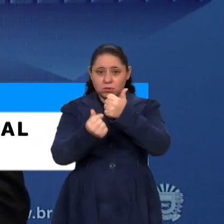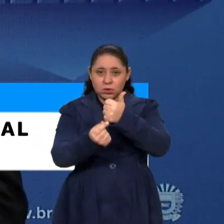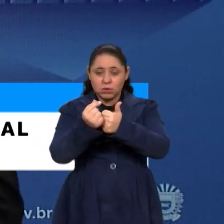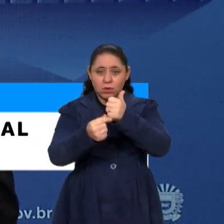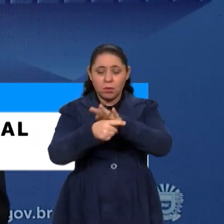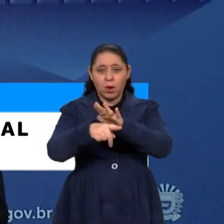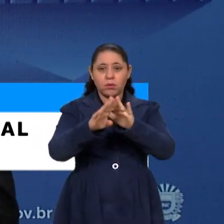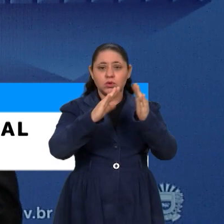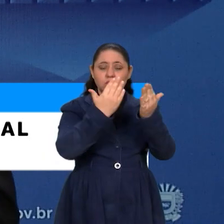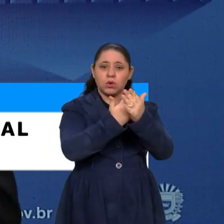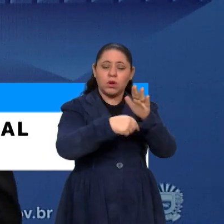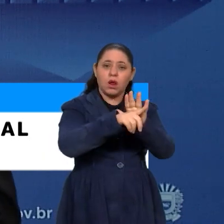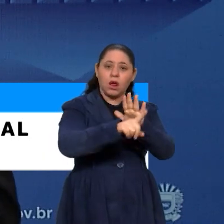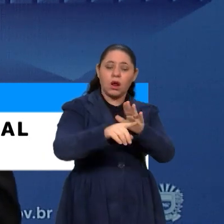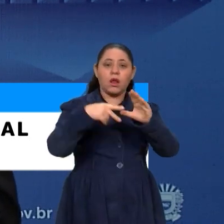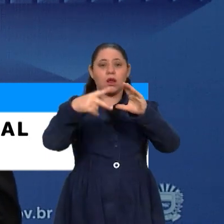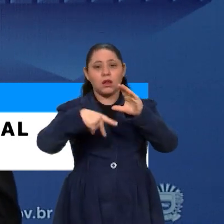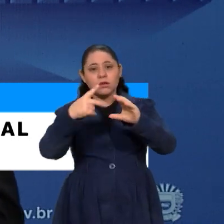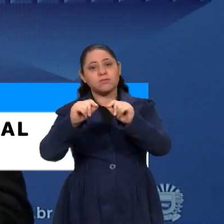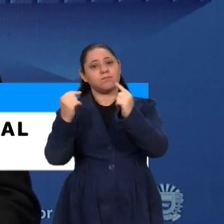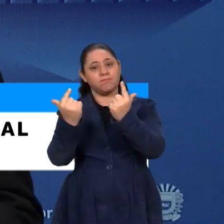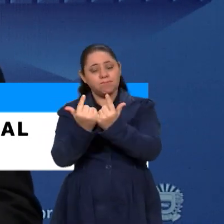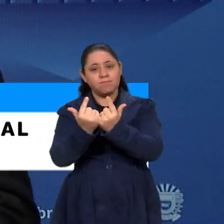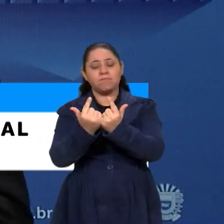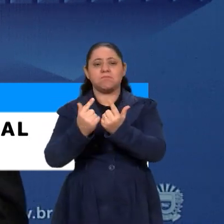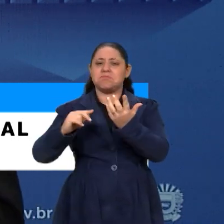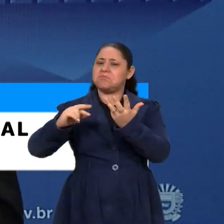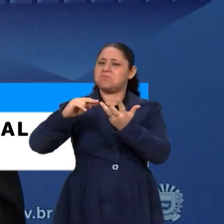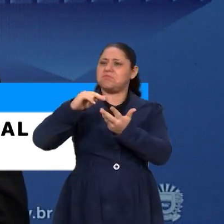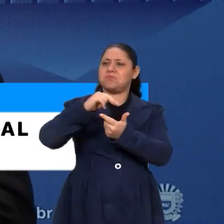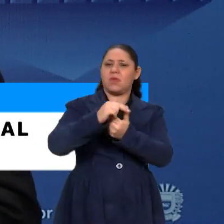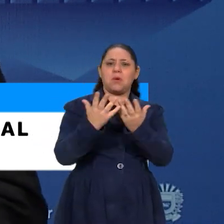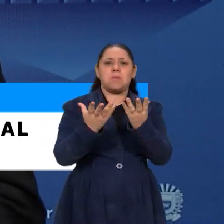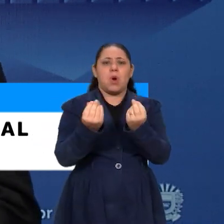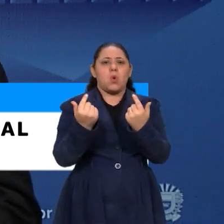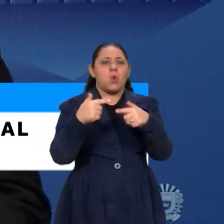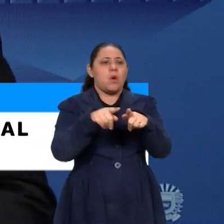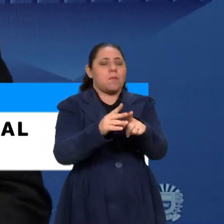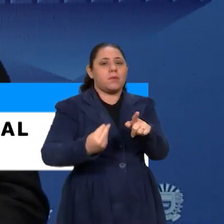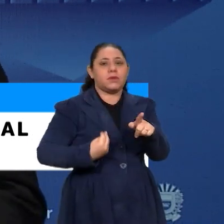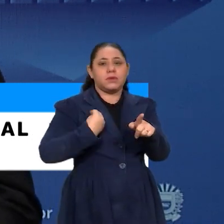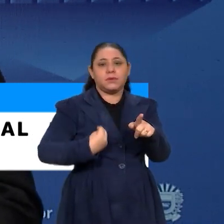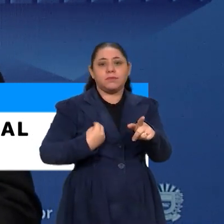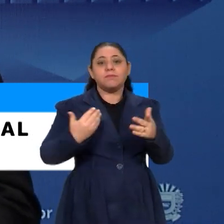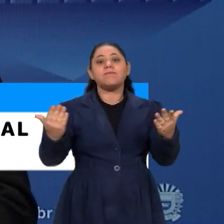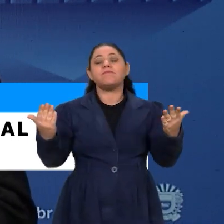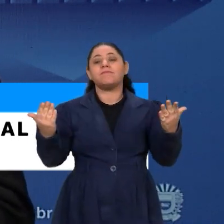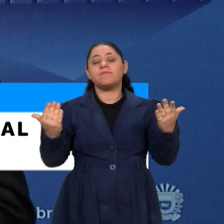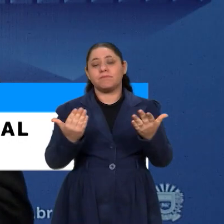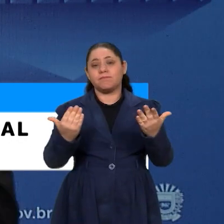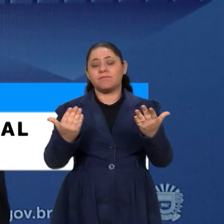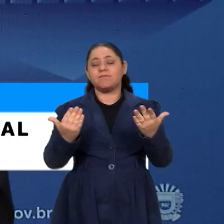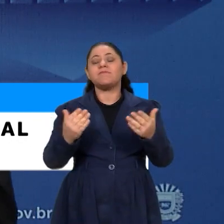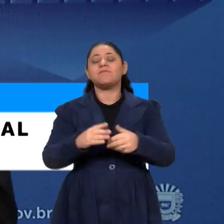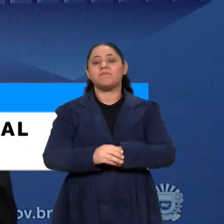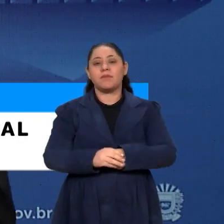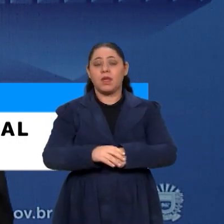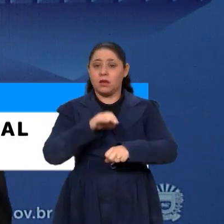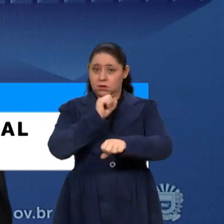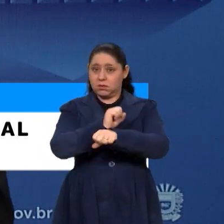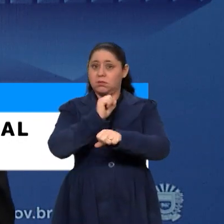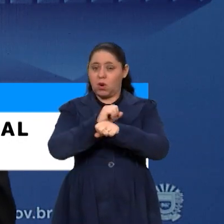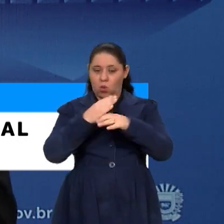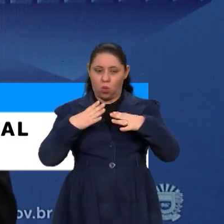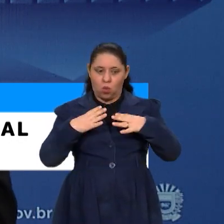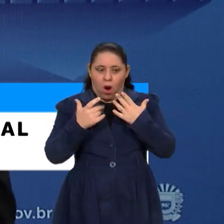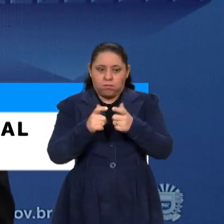vai entrar a Escola Legislativa da Câmara, da Assembleia, uma grande participação, então, nesse encontro. A